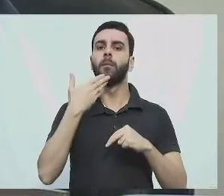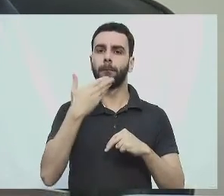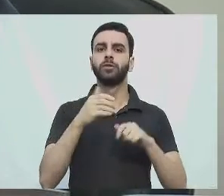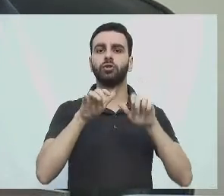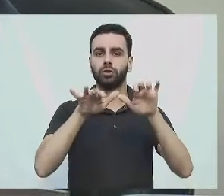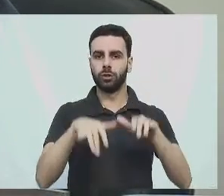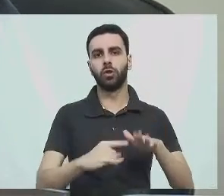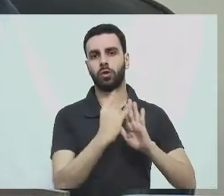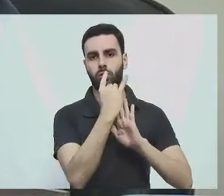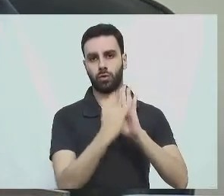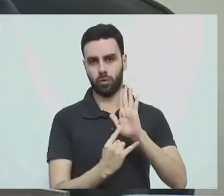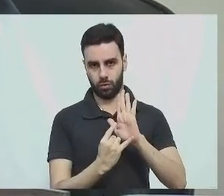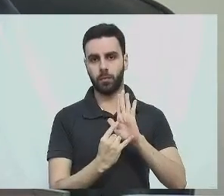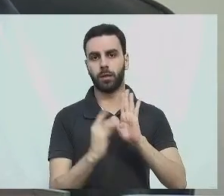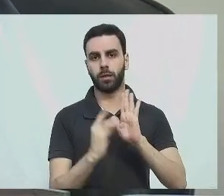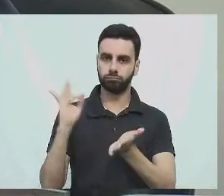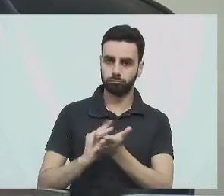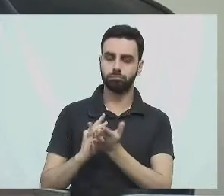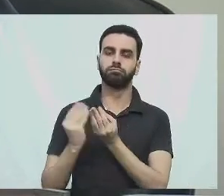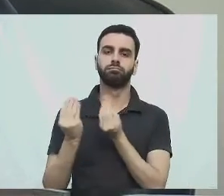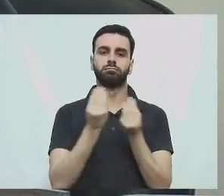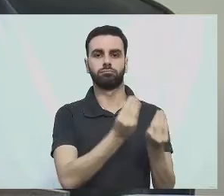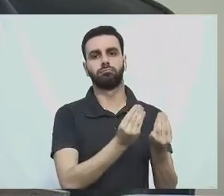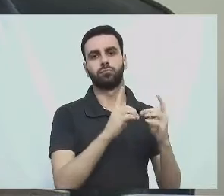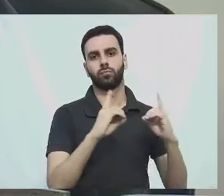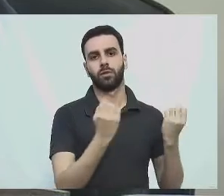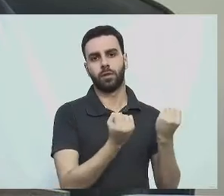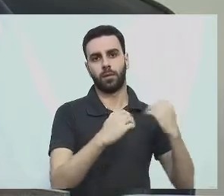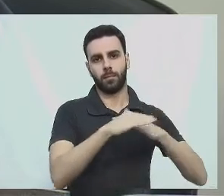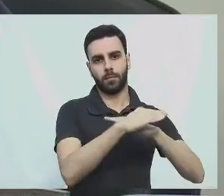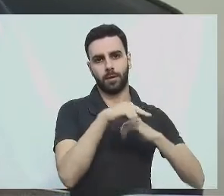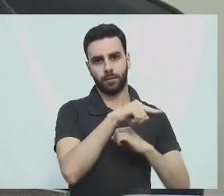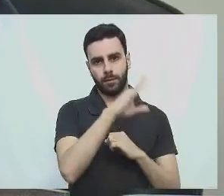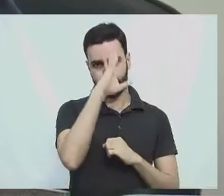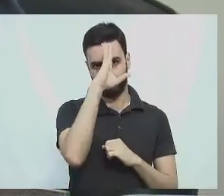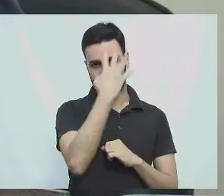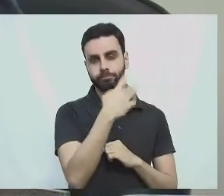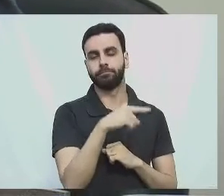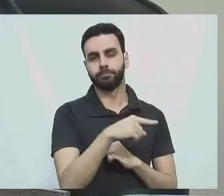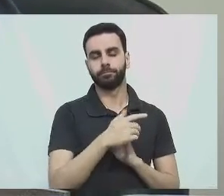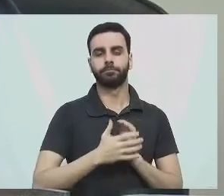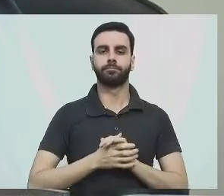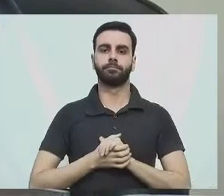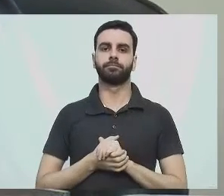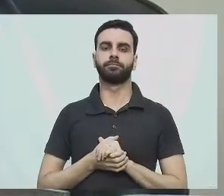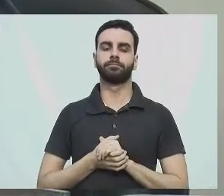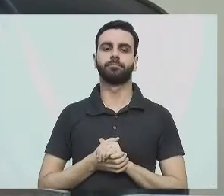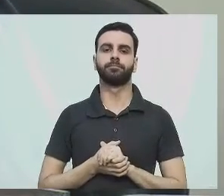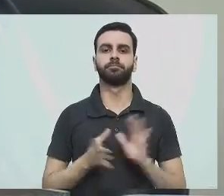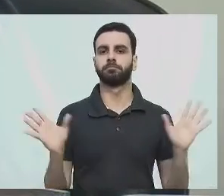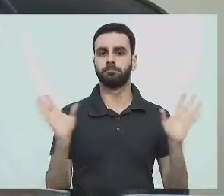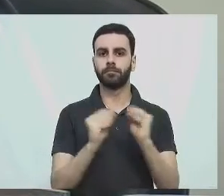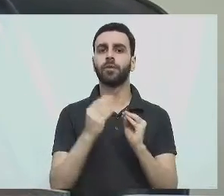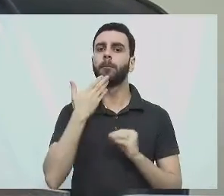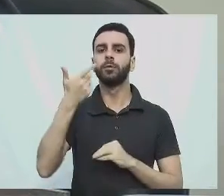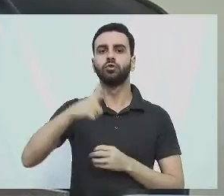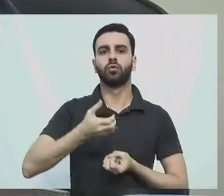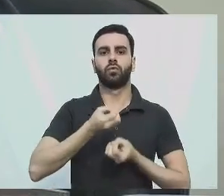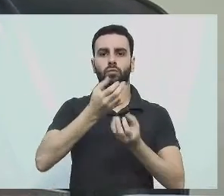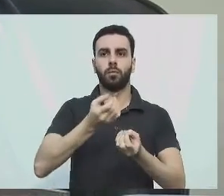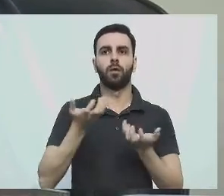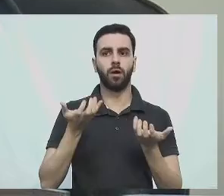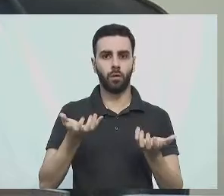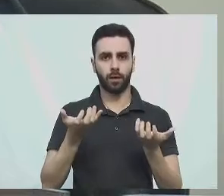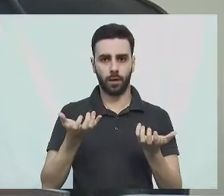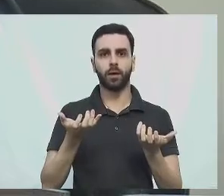documento, vereador Montanha, e vamos pedir lá o Diretran que tome essa providência. Senhor presidente, eu vou me reescrever, por favor, que eu